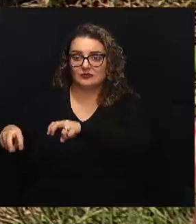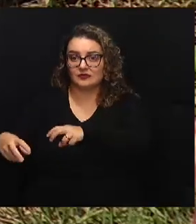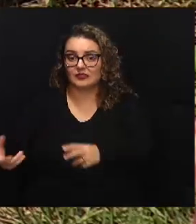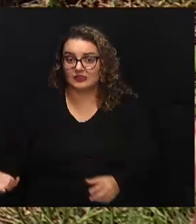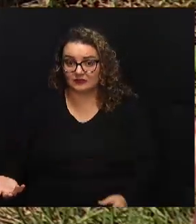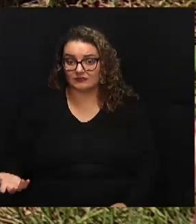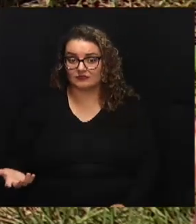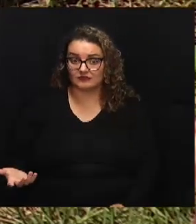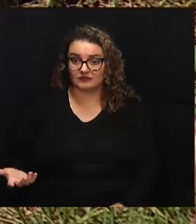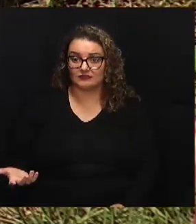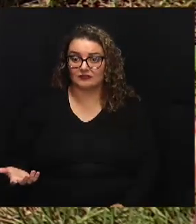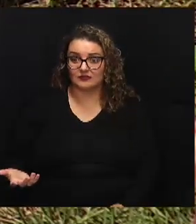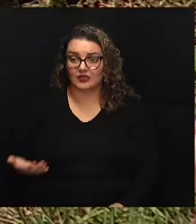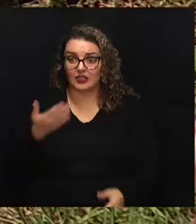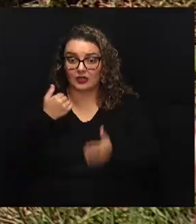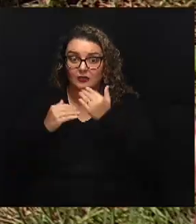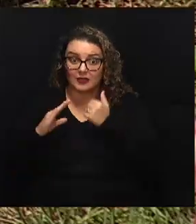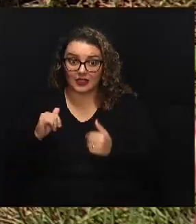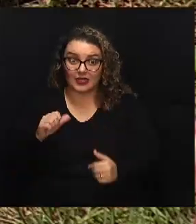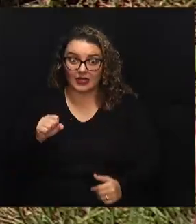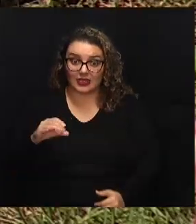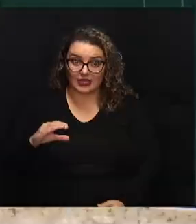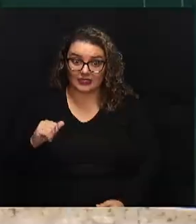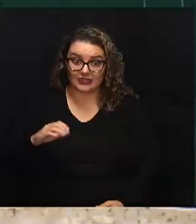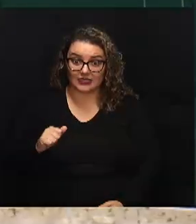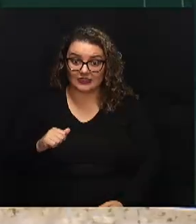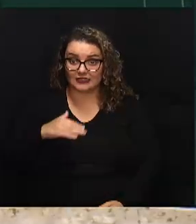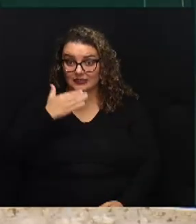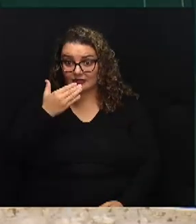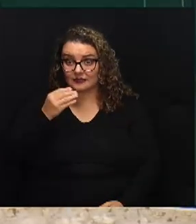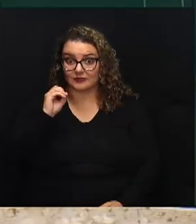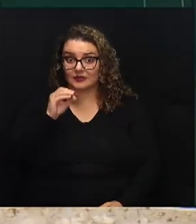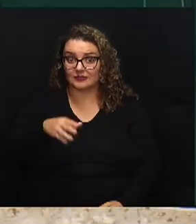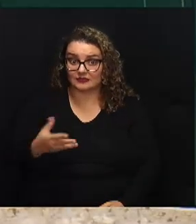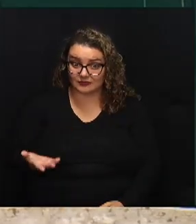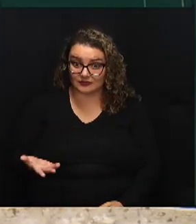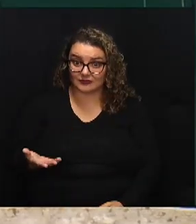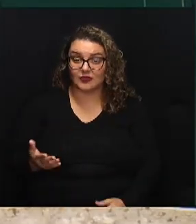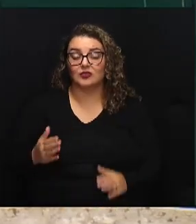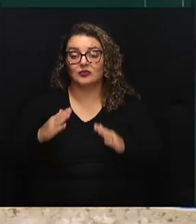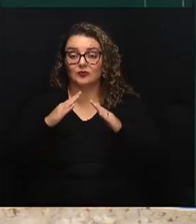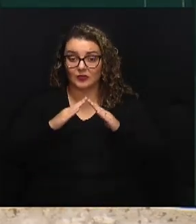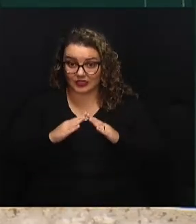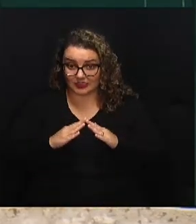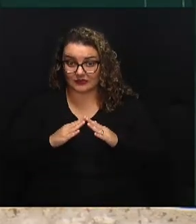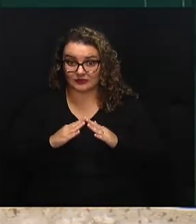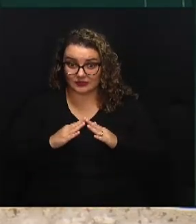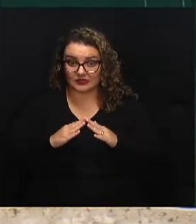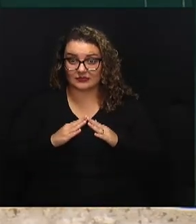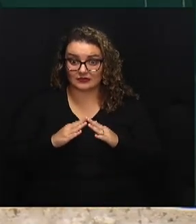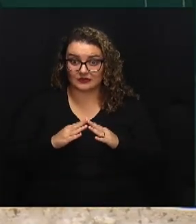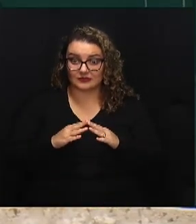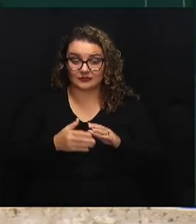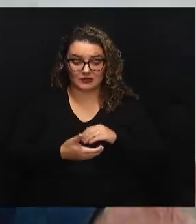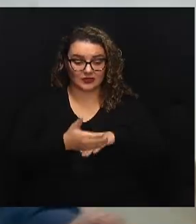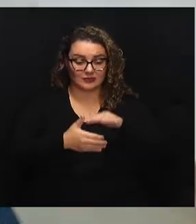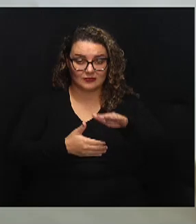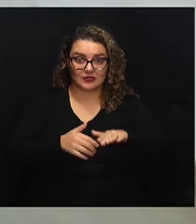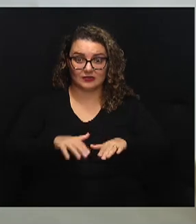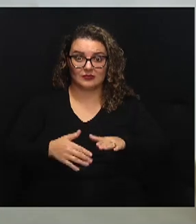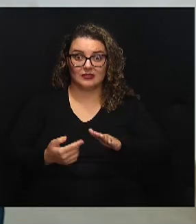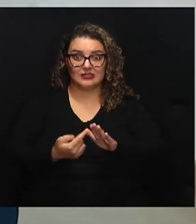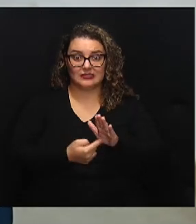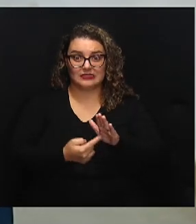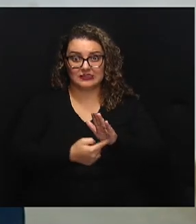que comia as cascas de maçã que a pessoa jogava no lixo, que morava numa casa andava descalço, cortava os pés nos cacos de